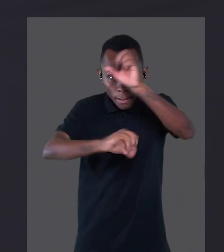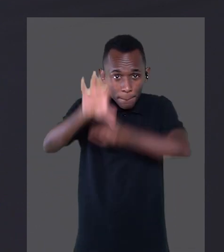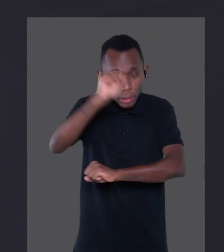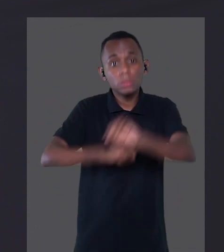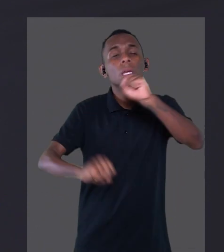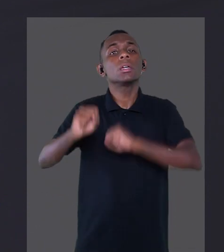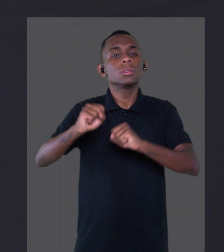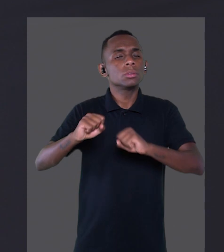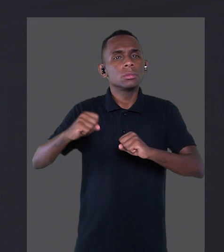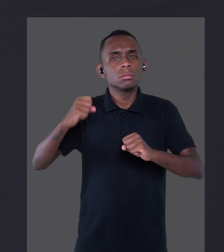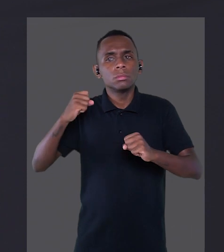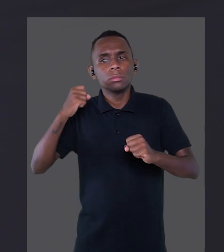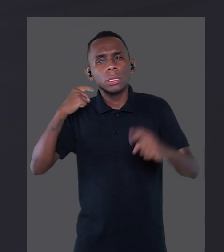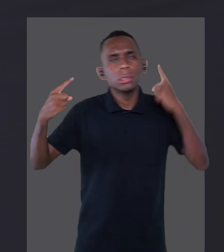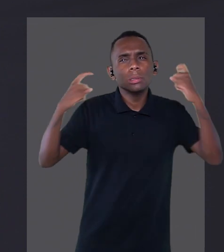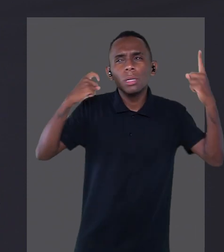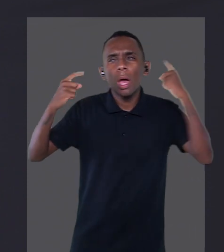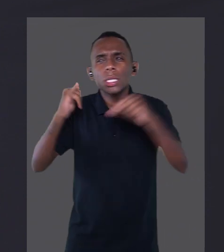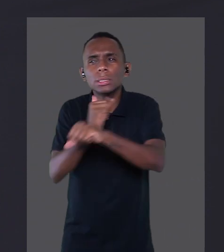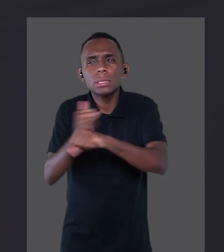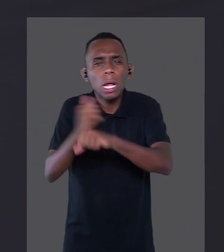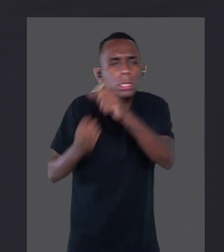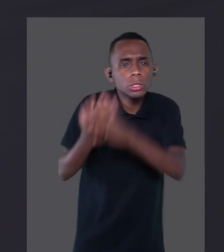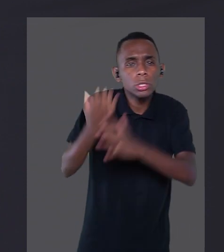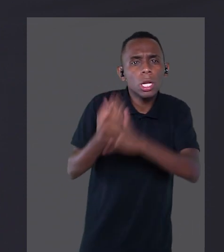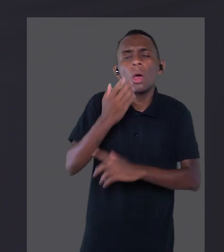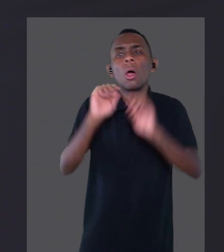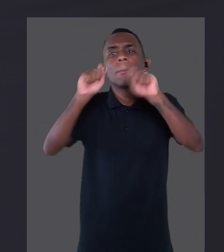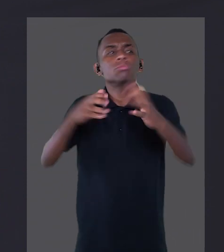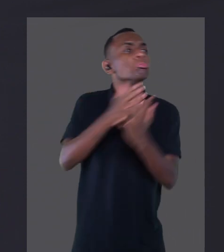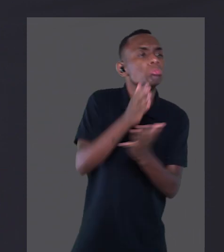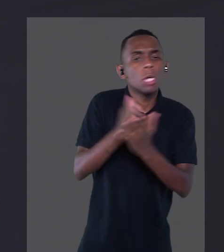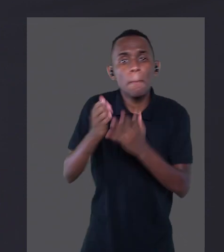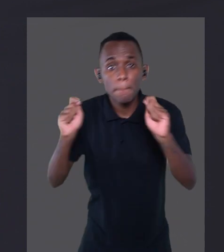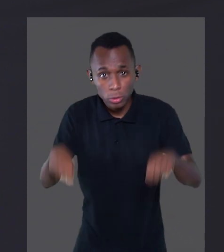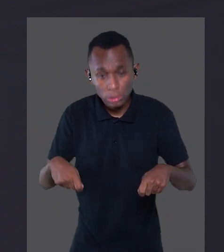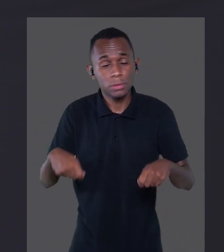vai educando o seu ouvido, né, para o que vai funcionar, o que funciona